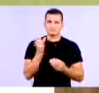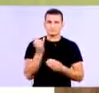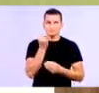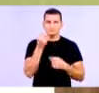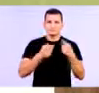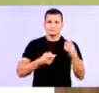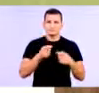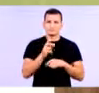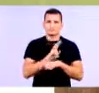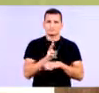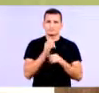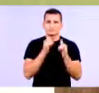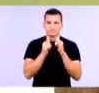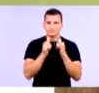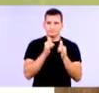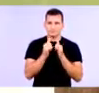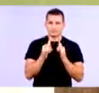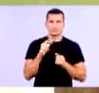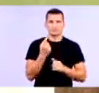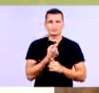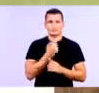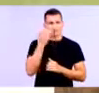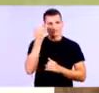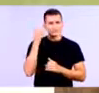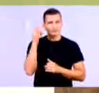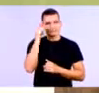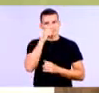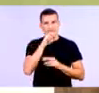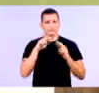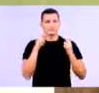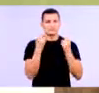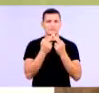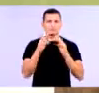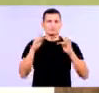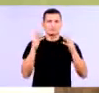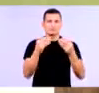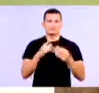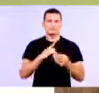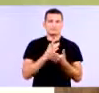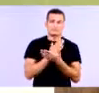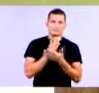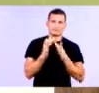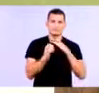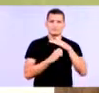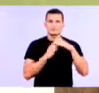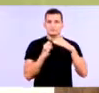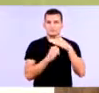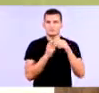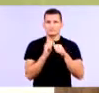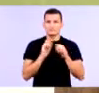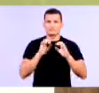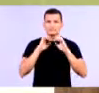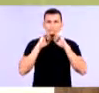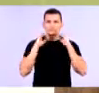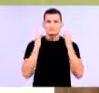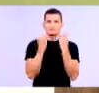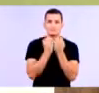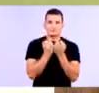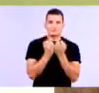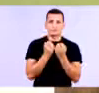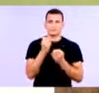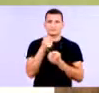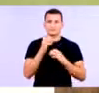política de segurança da informação. A gente sabe que é difícil se reunir todo mundo. Tinha casos de empresas que faziam eventos,